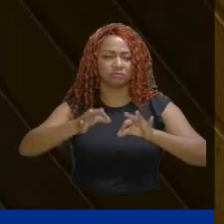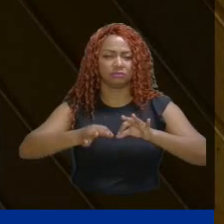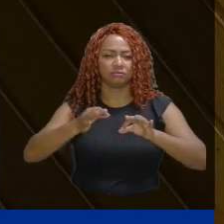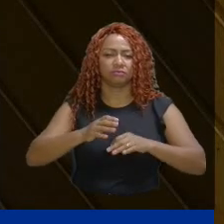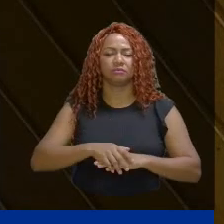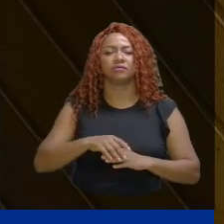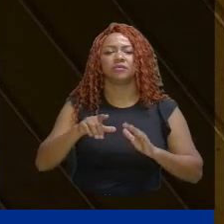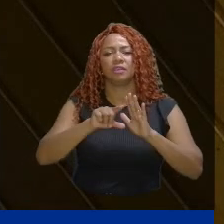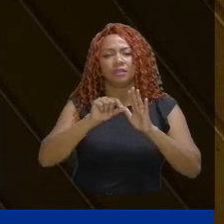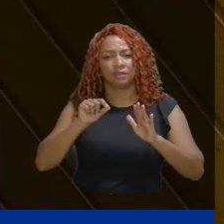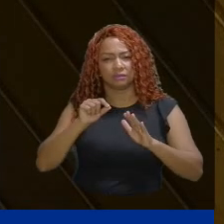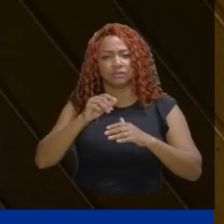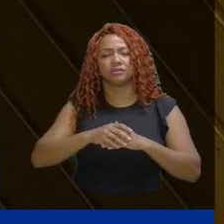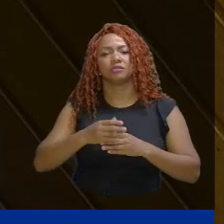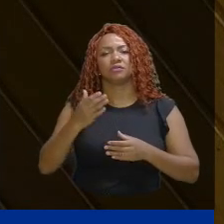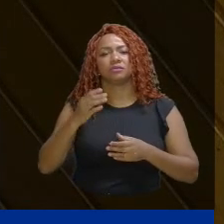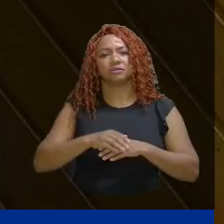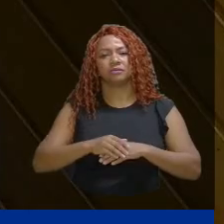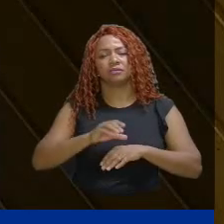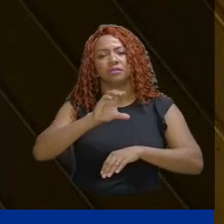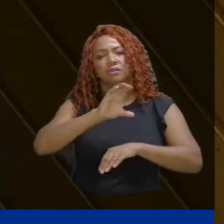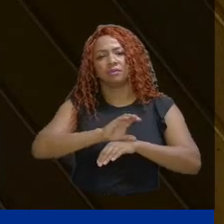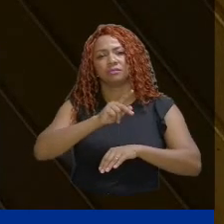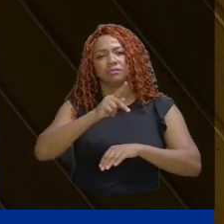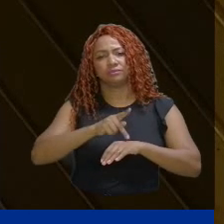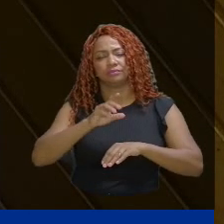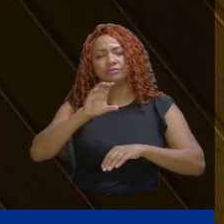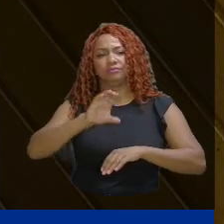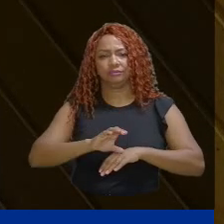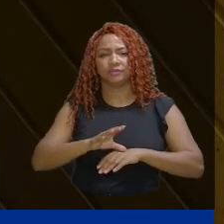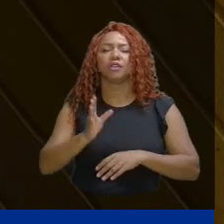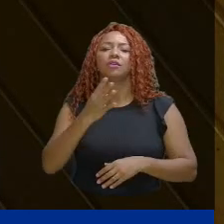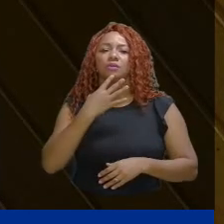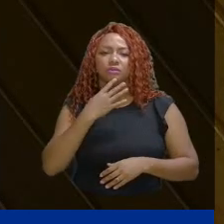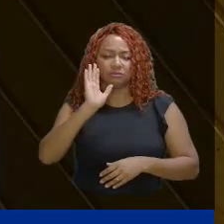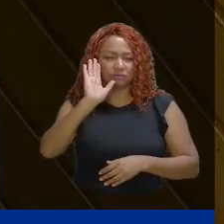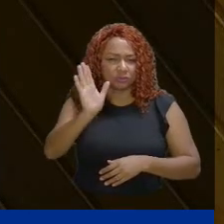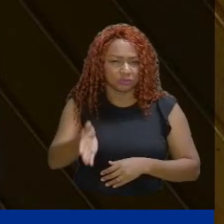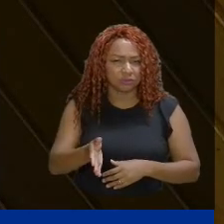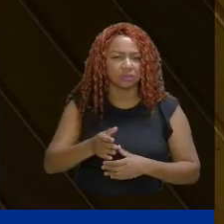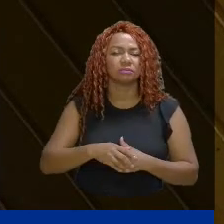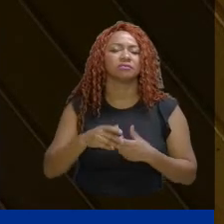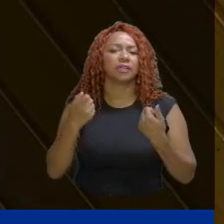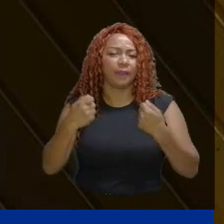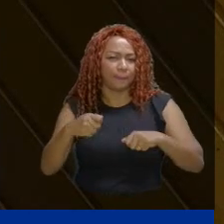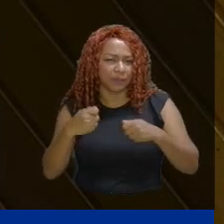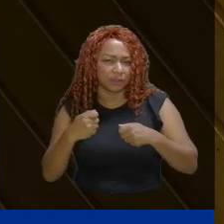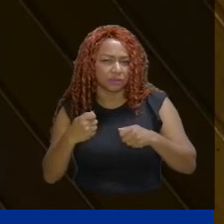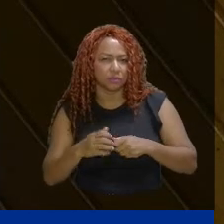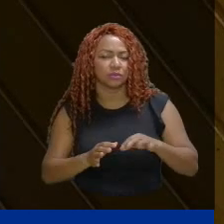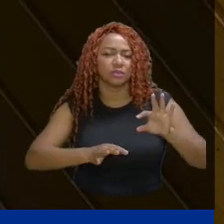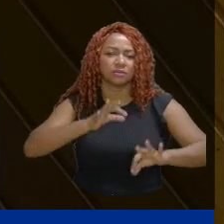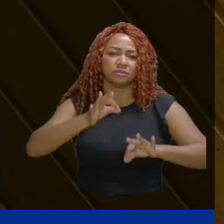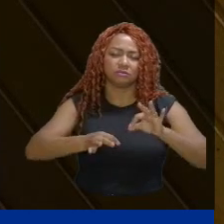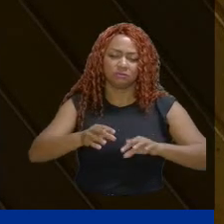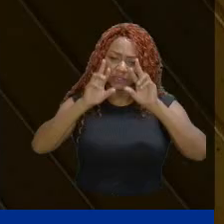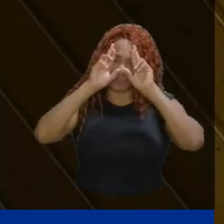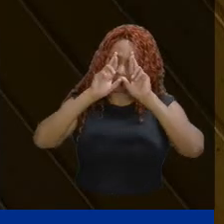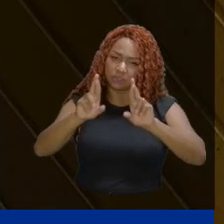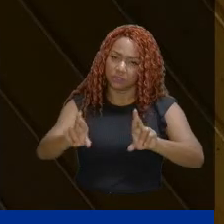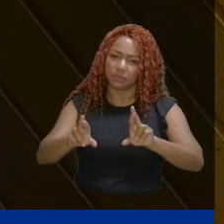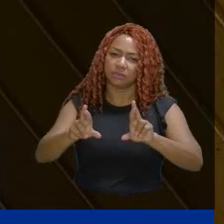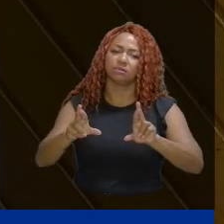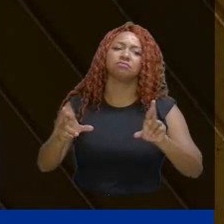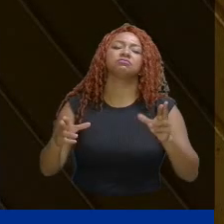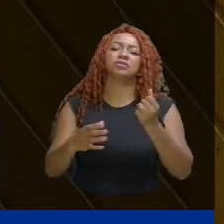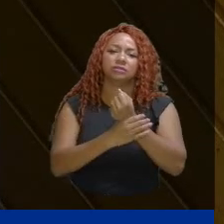no artigo 505 do Código de Processo Civil. Como é do conhecimento dos pares, é dever do órgão julgador promover e respeitar a